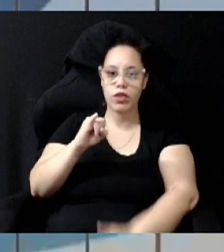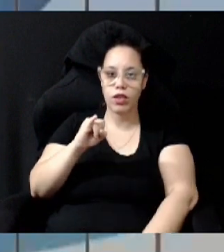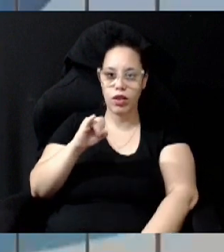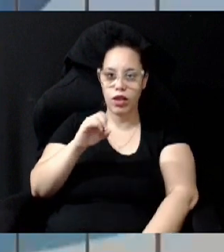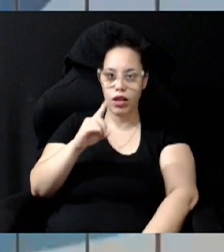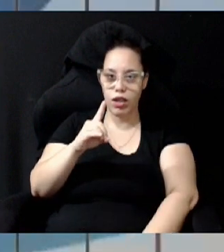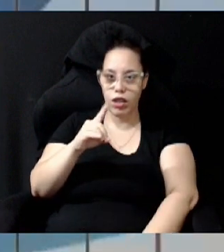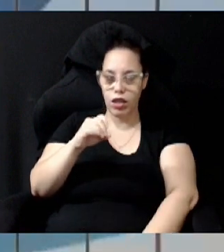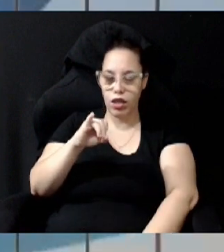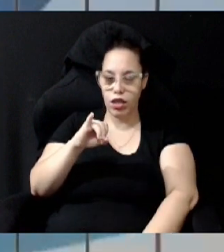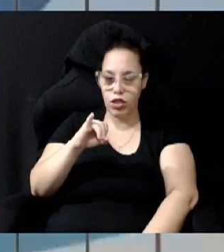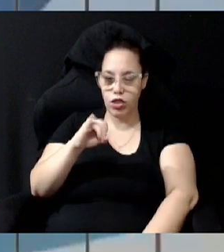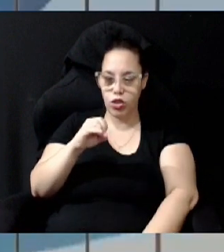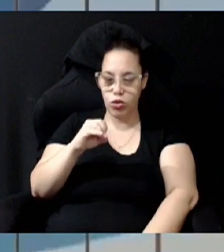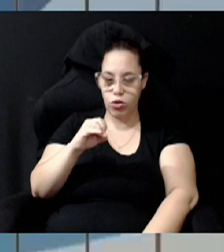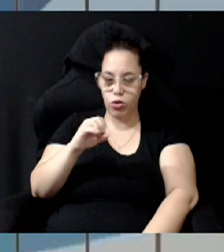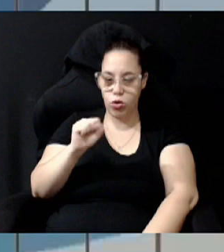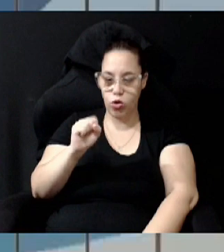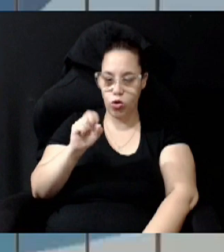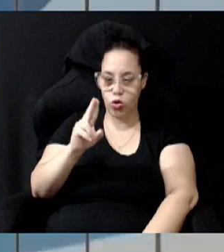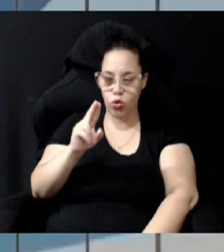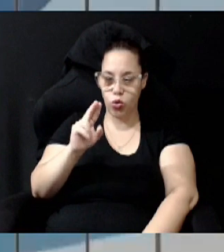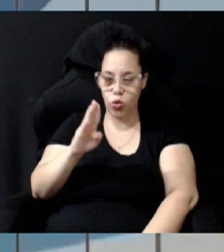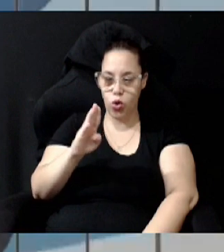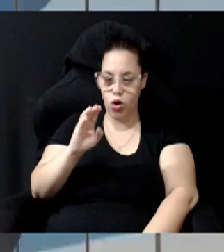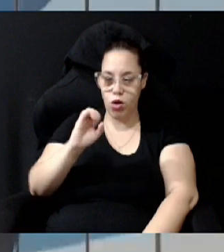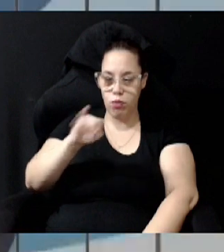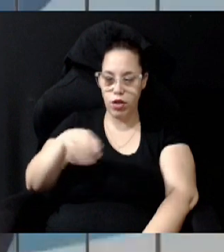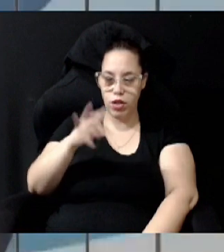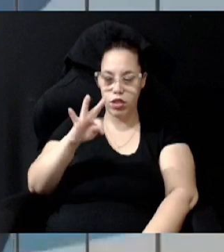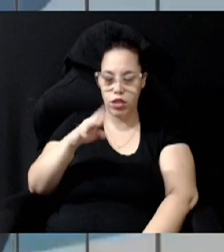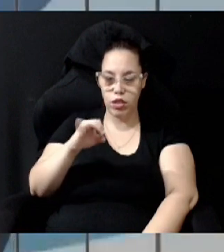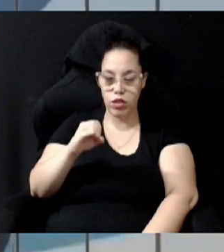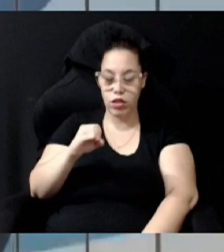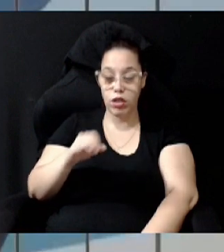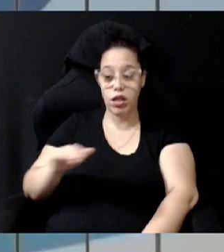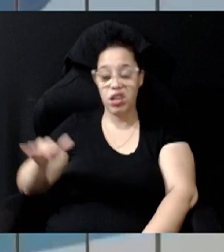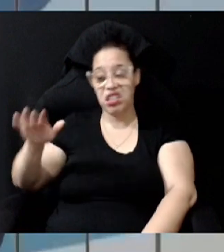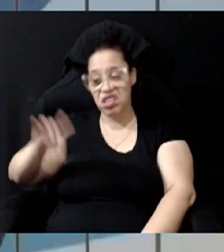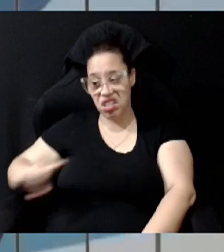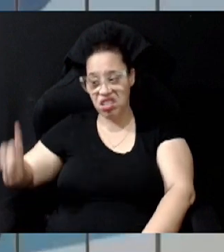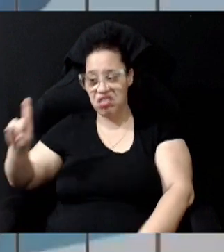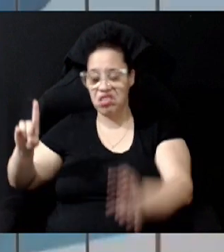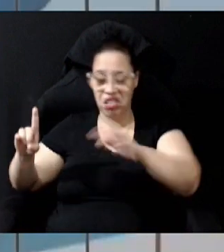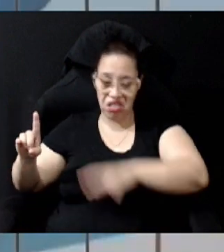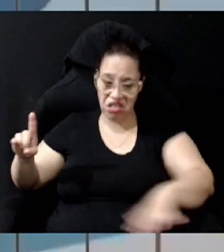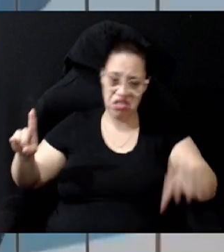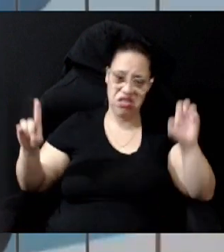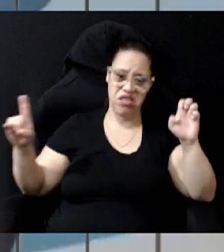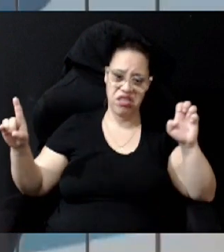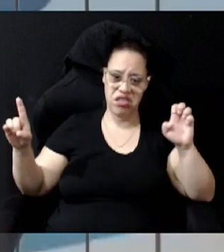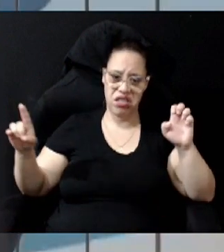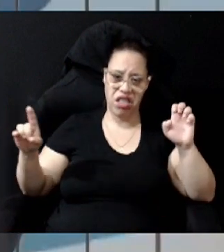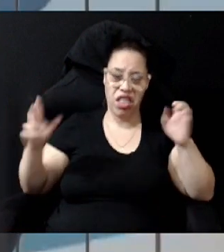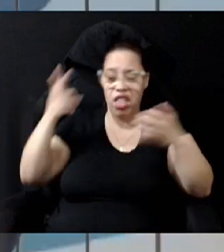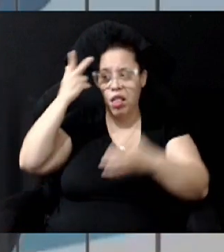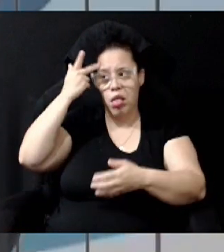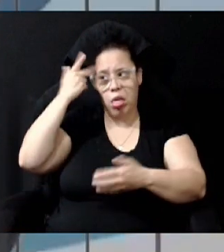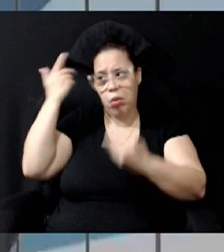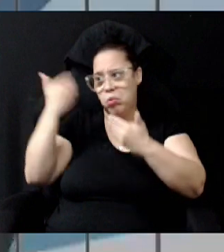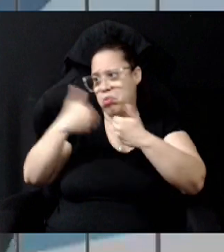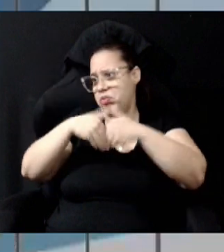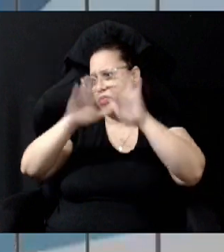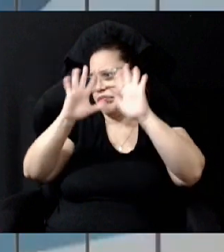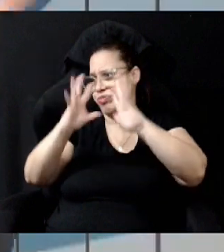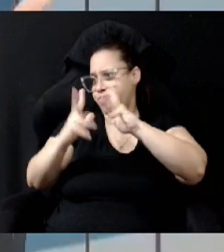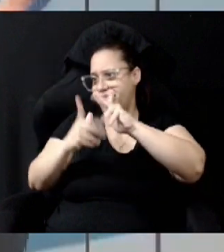idiosubjetivação das pessoas. Então, ser de direita e ser de esquerda, para mim, é a coisa mais natural do mundo. Nós vivemos num país